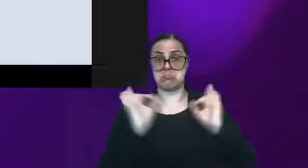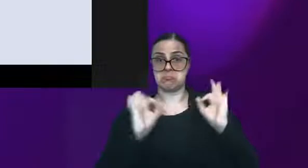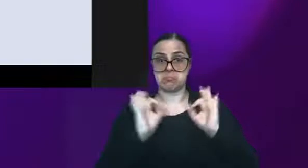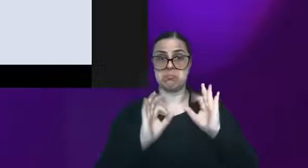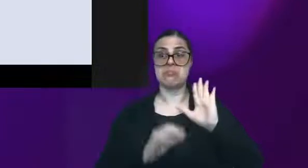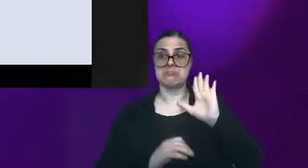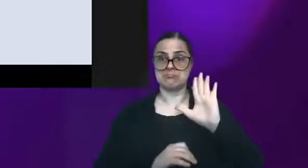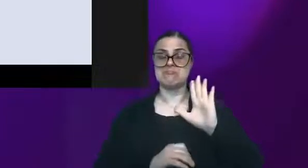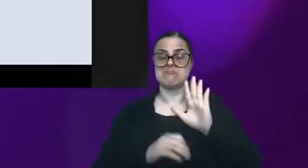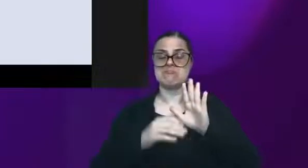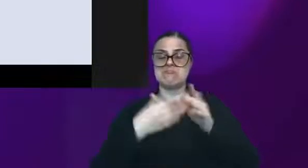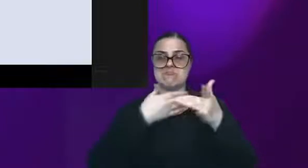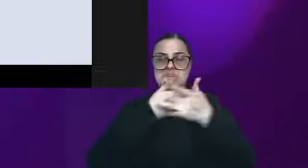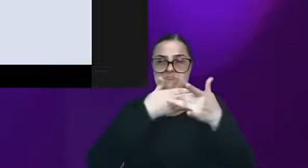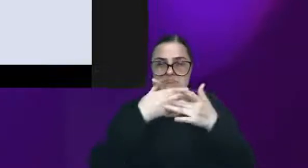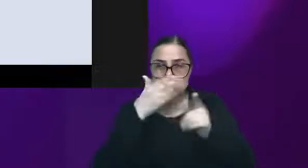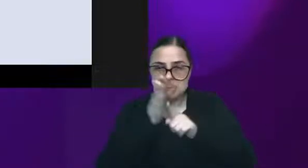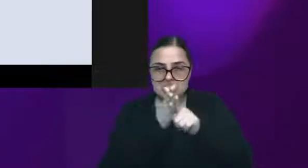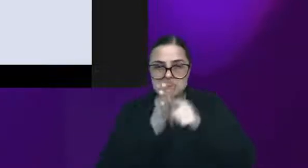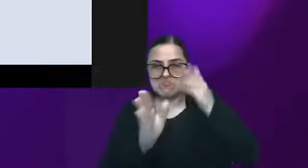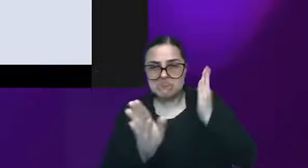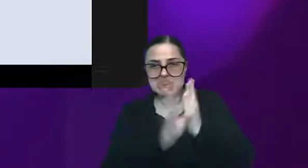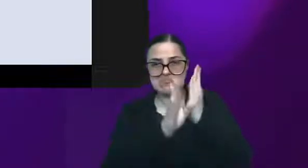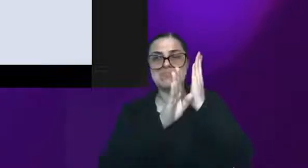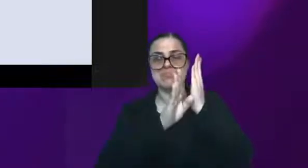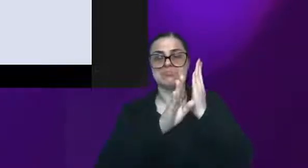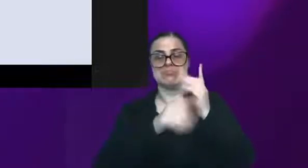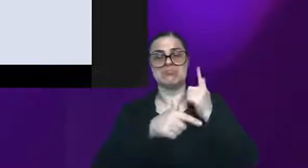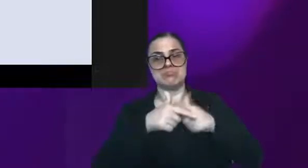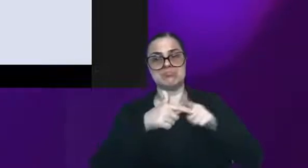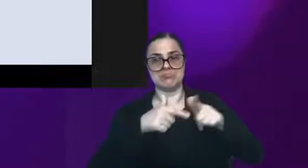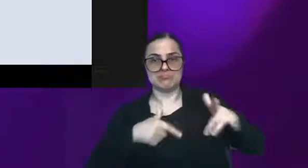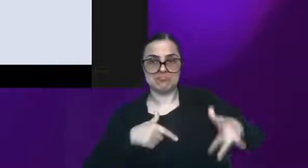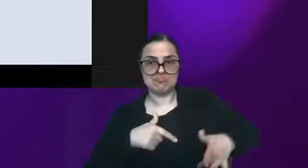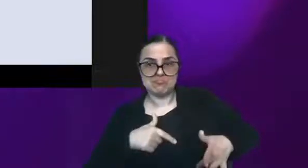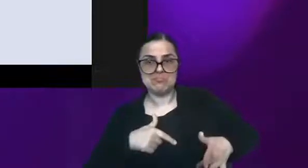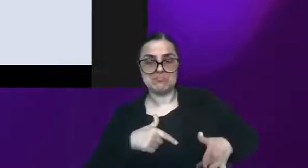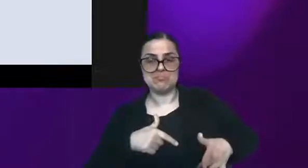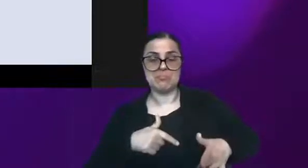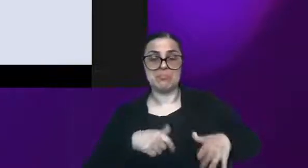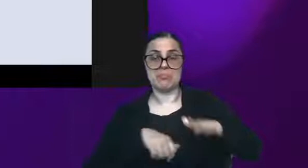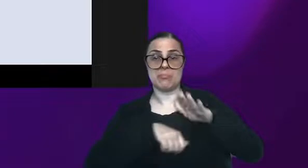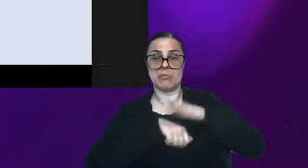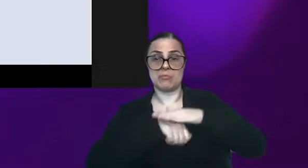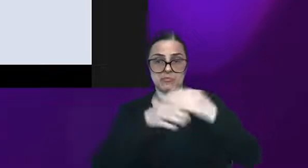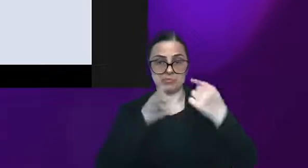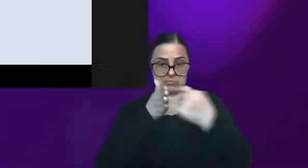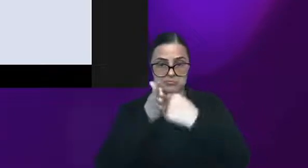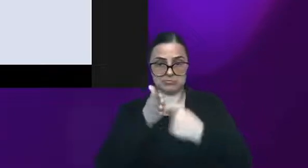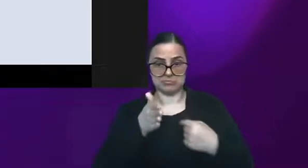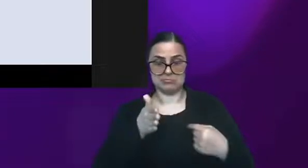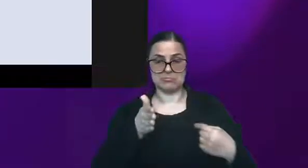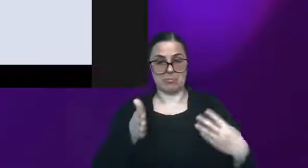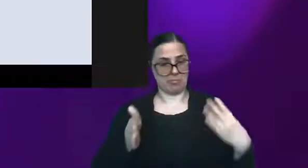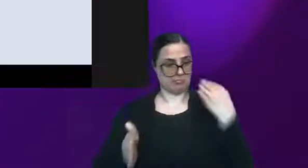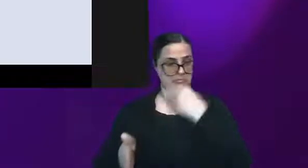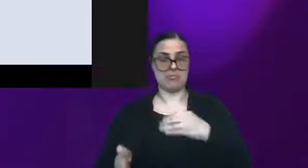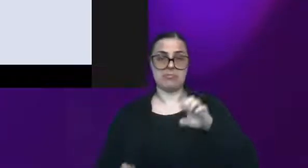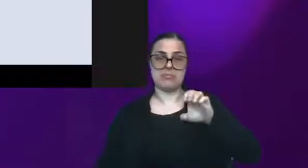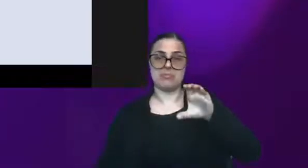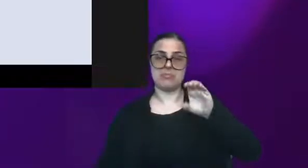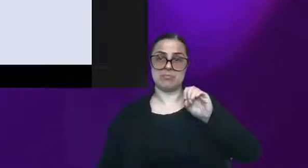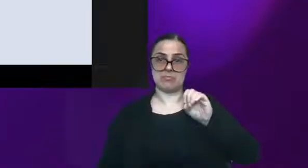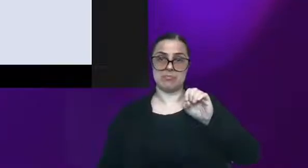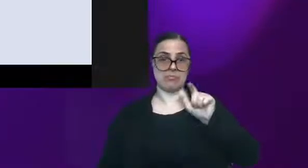hepática, inicia um estudo que mostra, numa ecografia, um tumor central do fígado. Este tumor